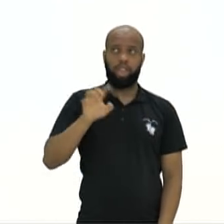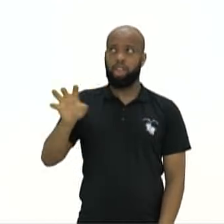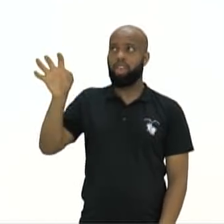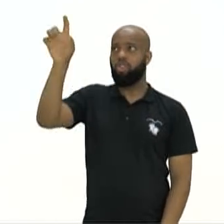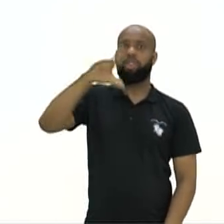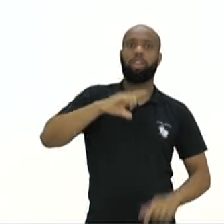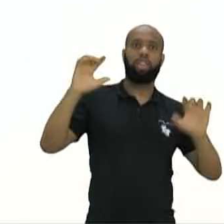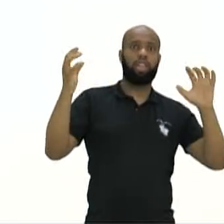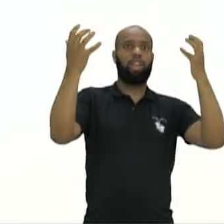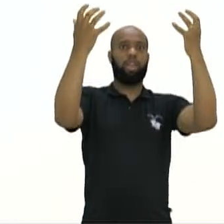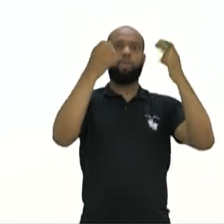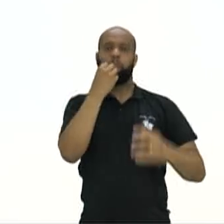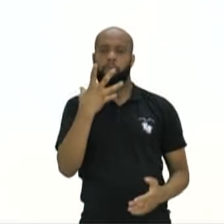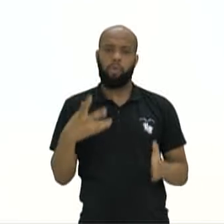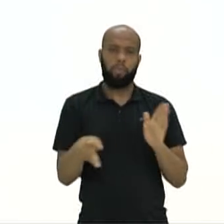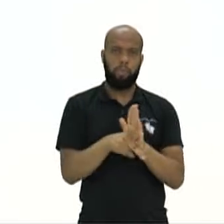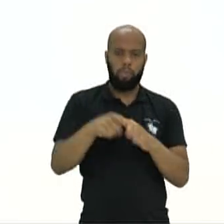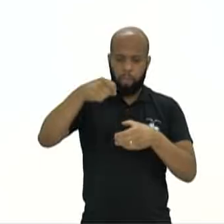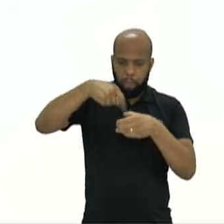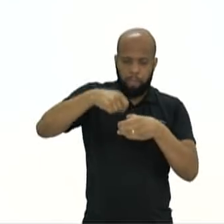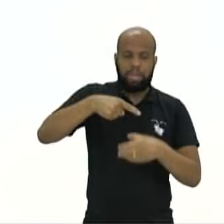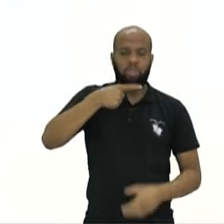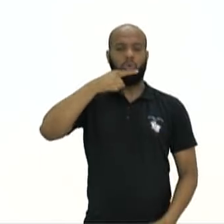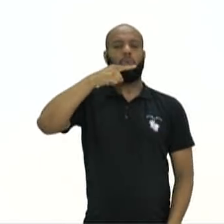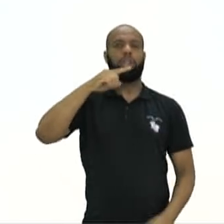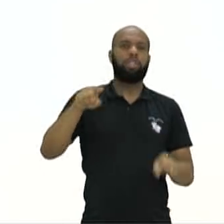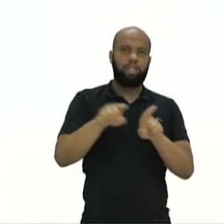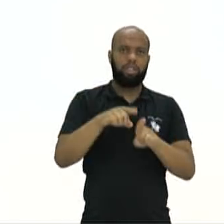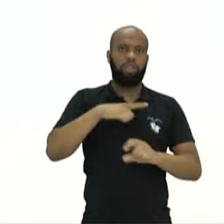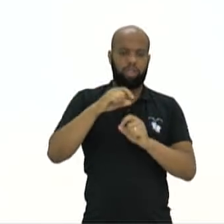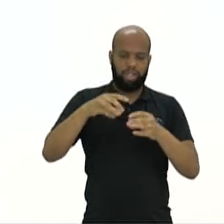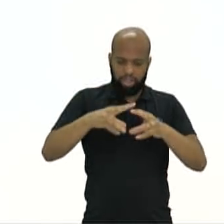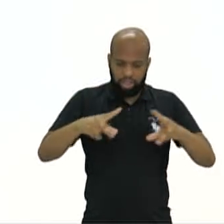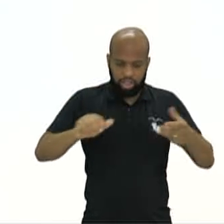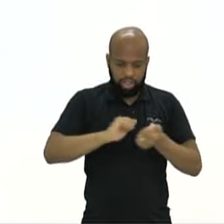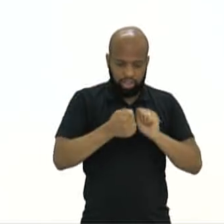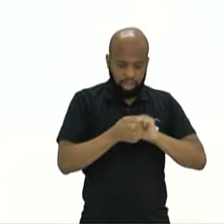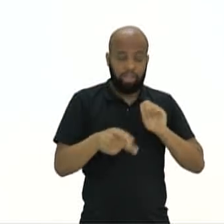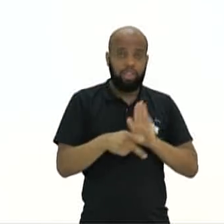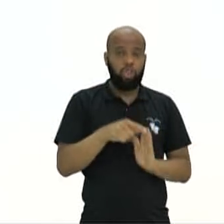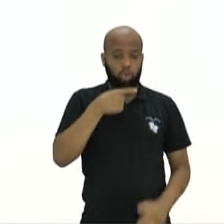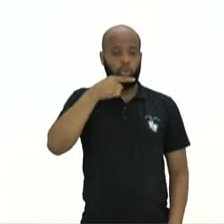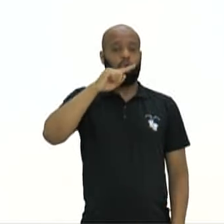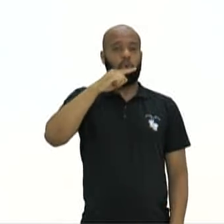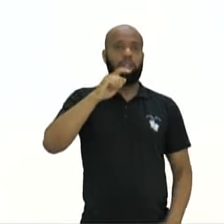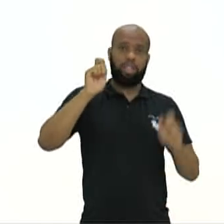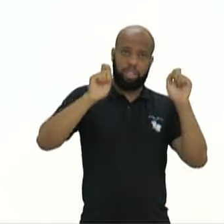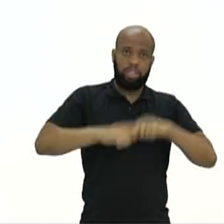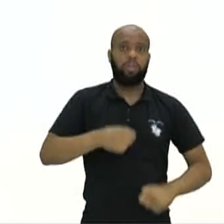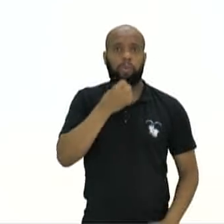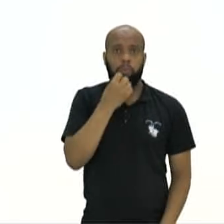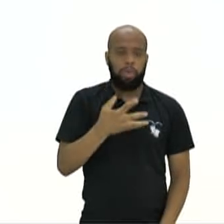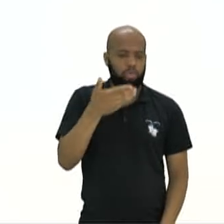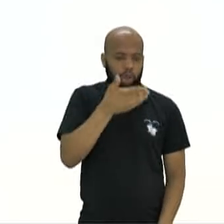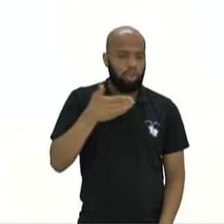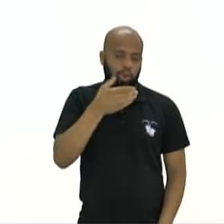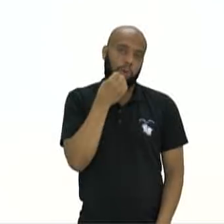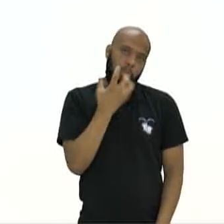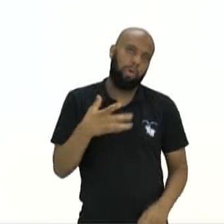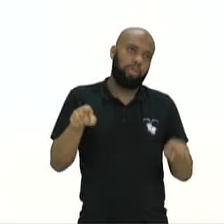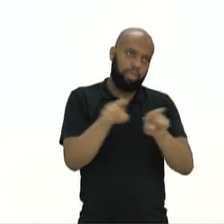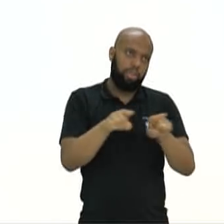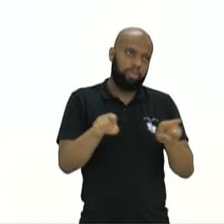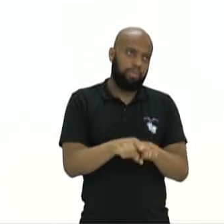clima muito propício para a produção, com uma terra muito adaptada para a cana-de-açúcar, favorecendo uma ótima qualidade de